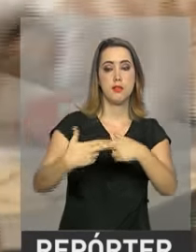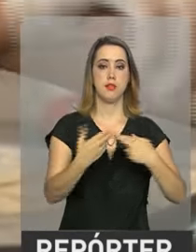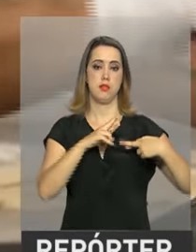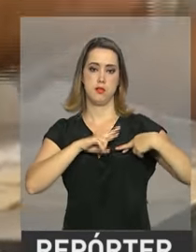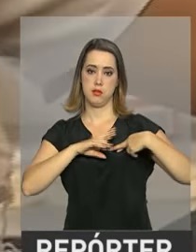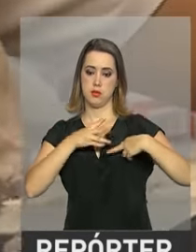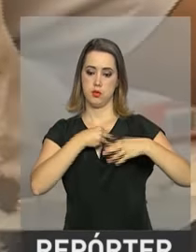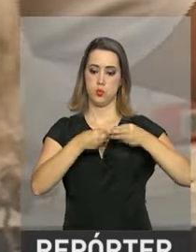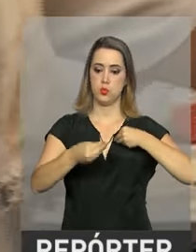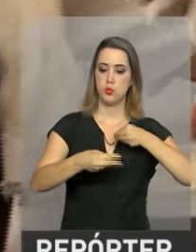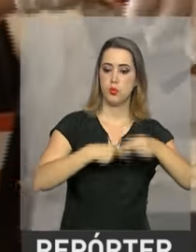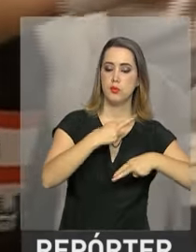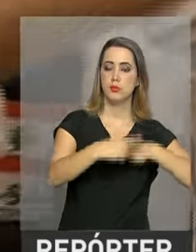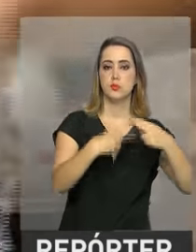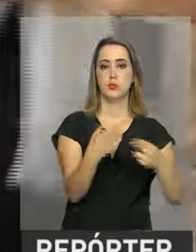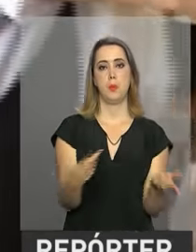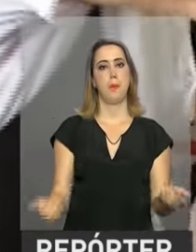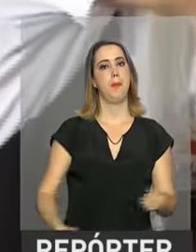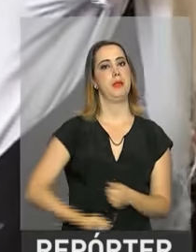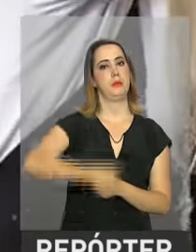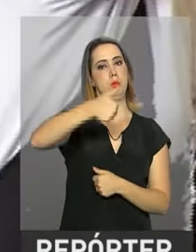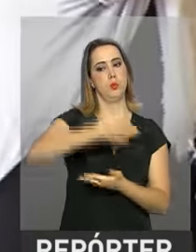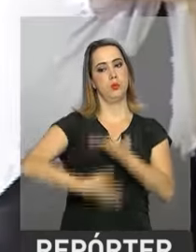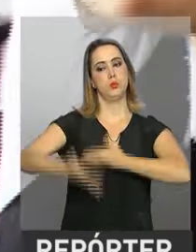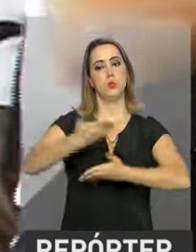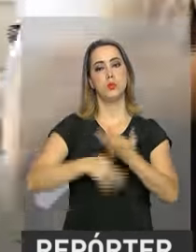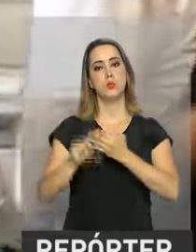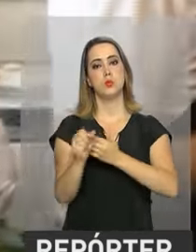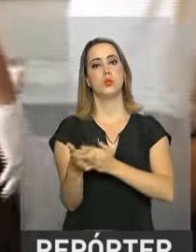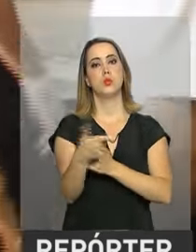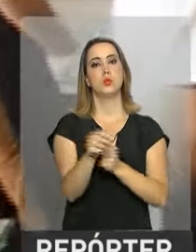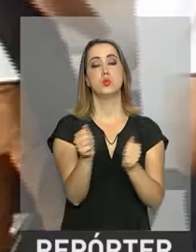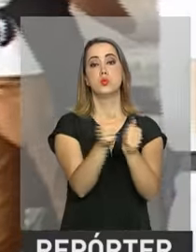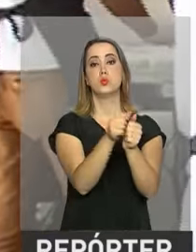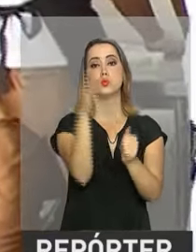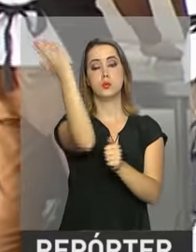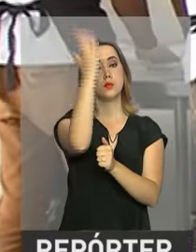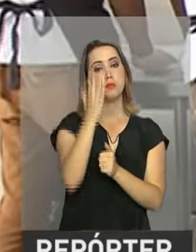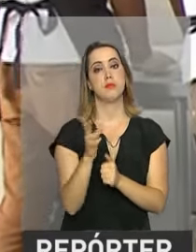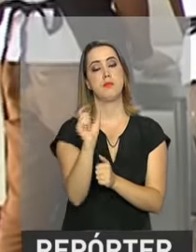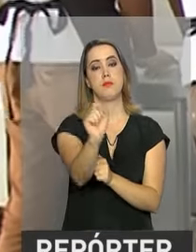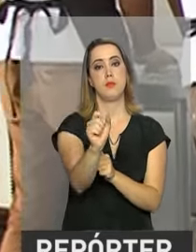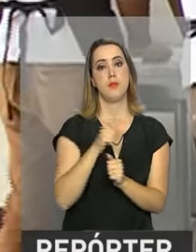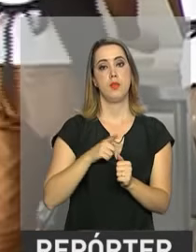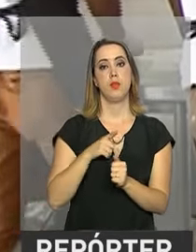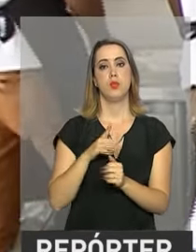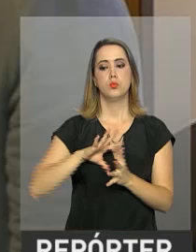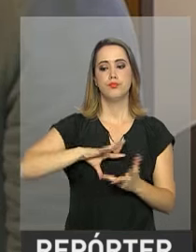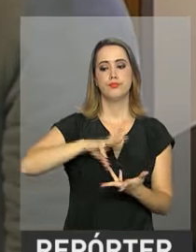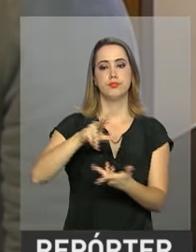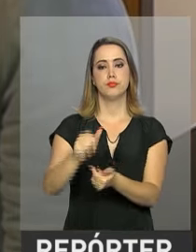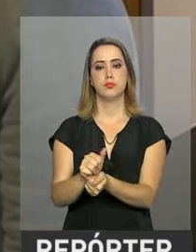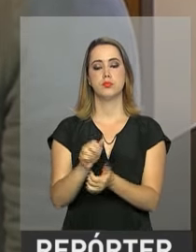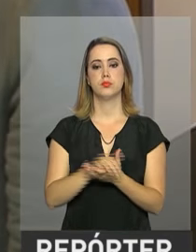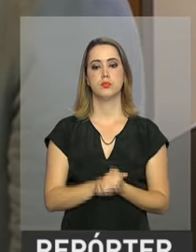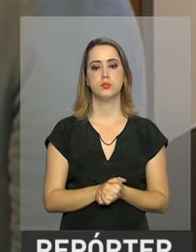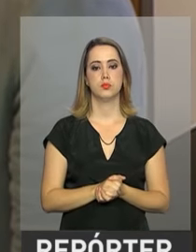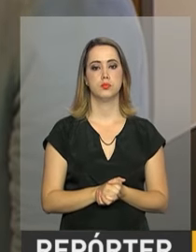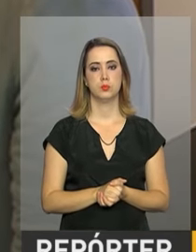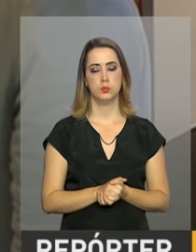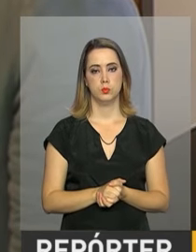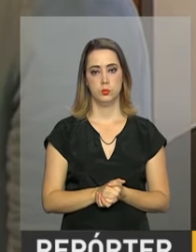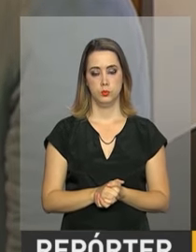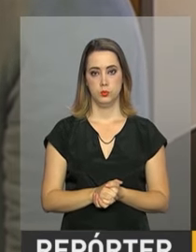na intensificação de relações comerciais com os parceiros brasileiros em nível global. No momento em que